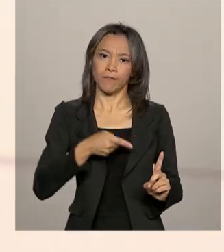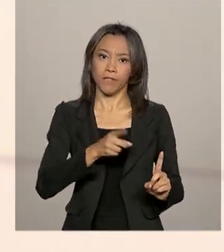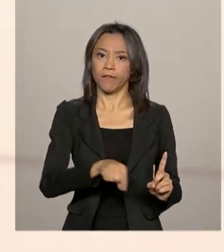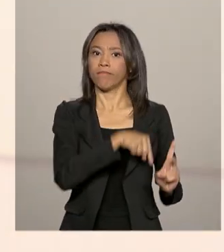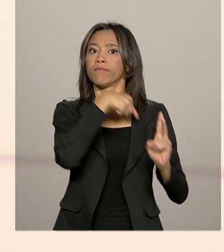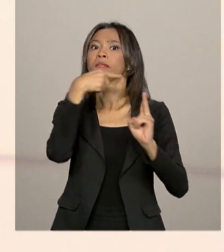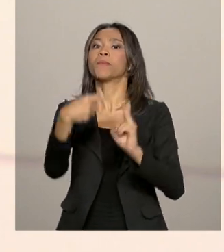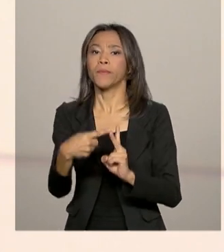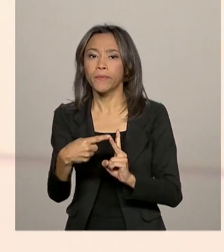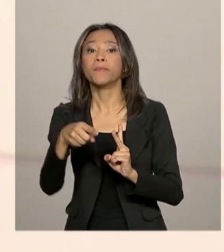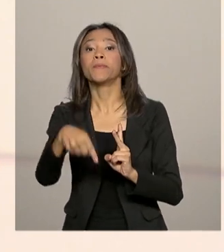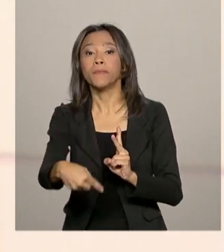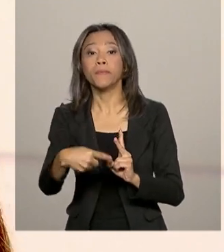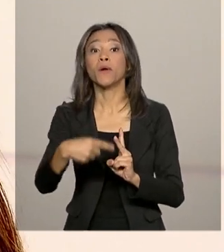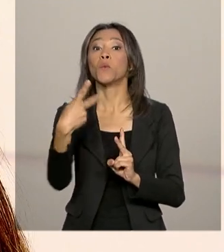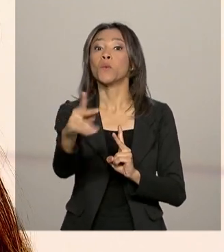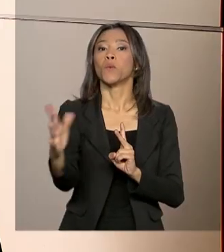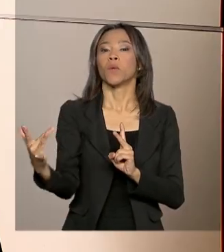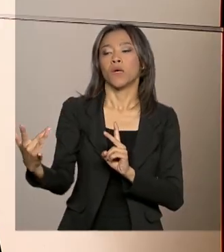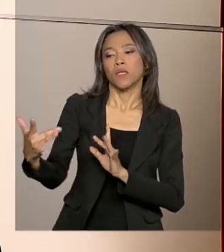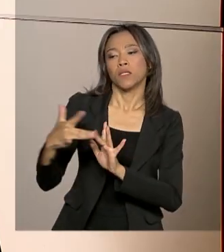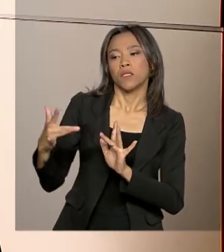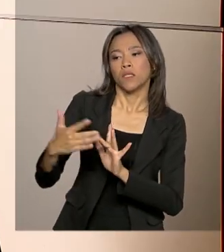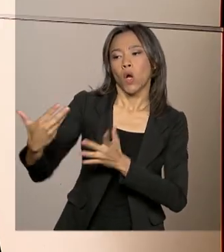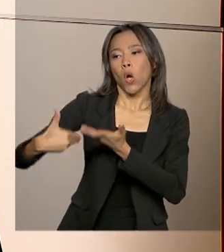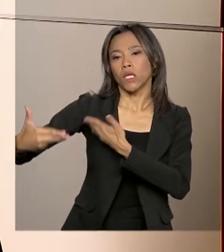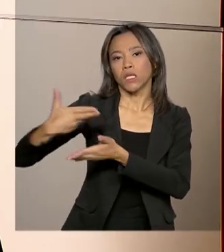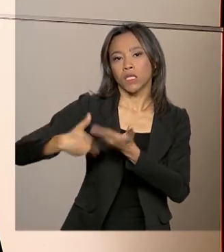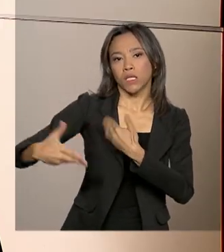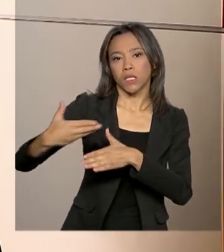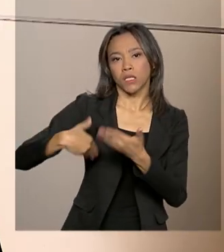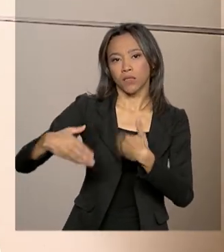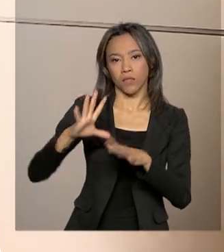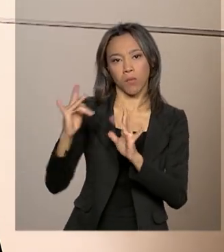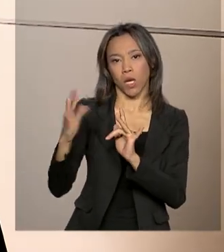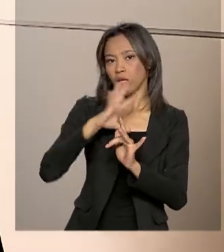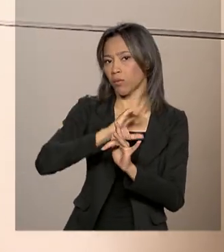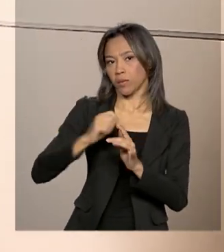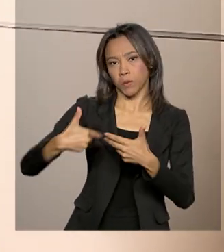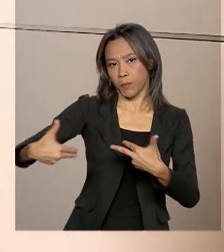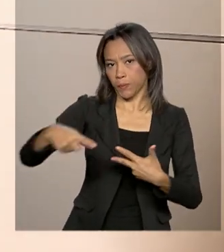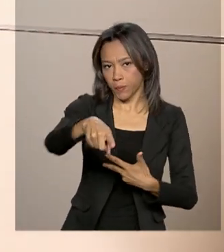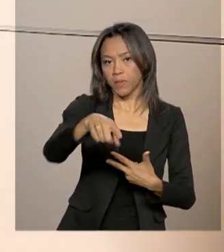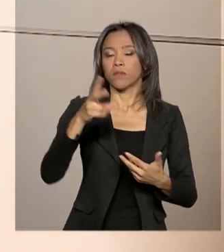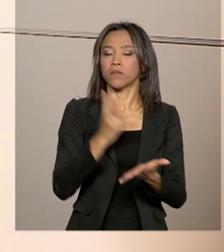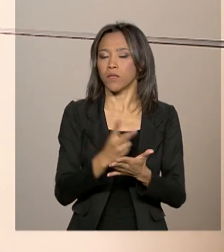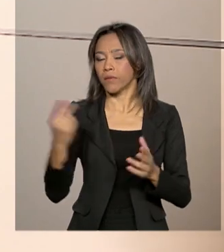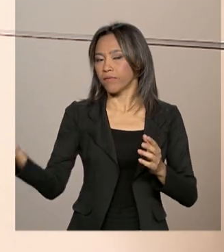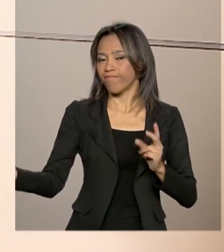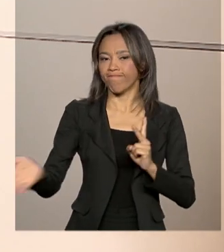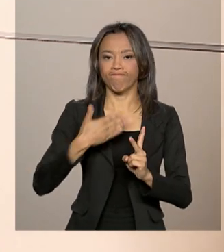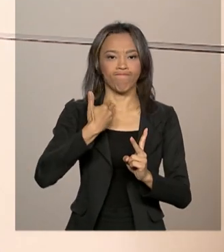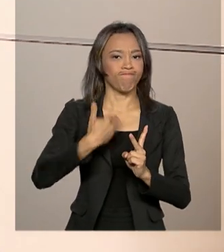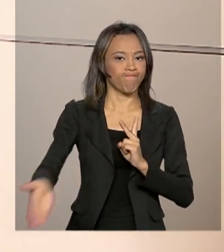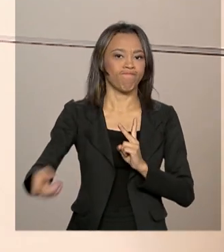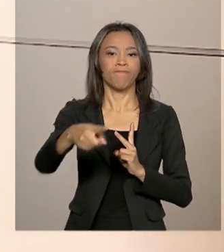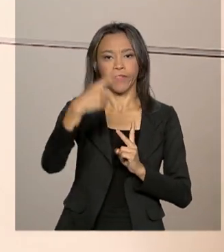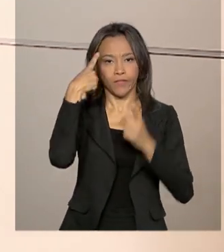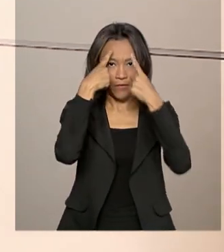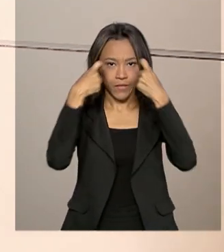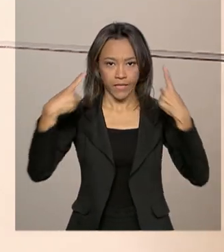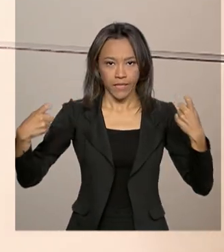Depois, vieram os relacionamentos afetivos, três no total, todos marcados pela violência física,